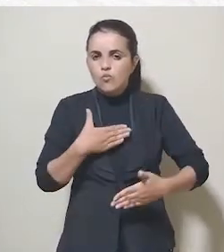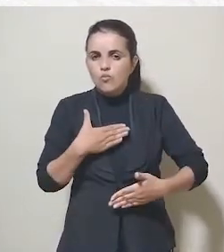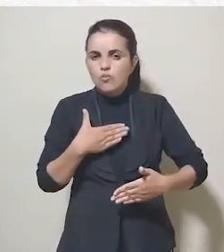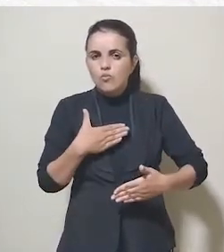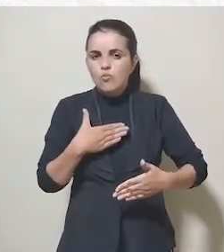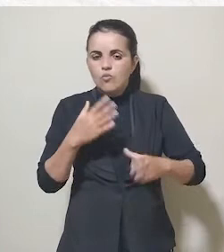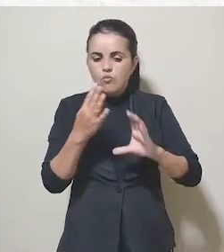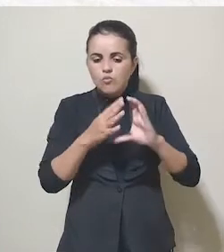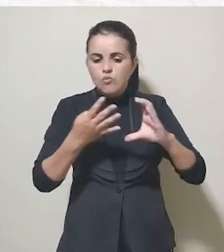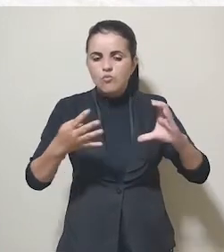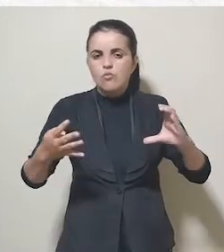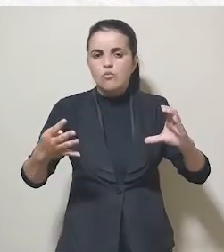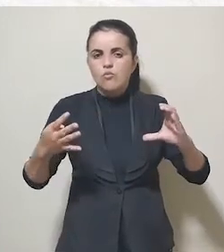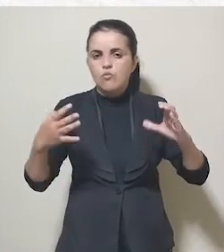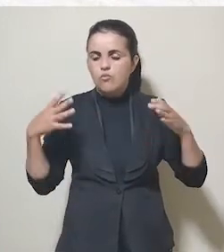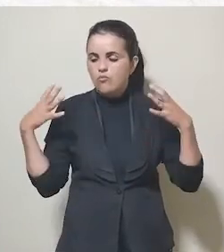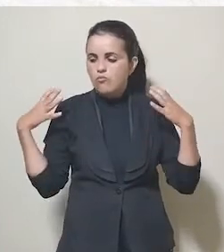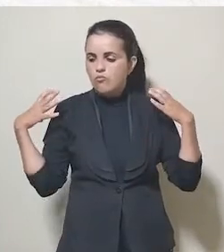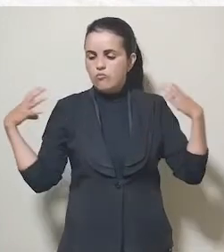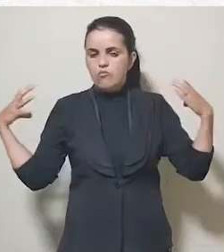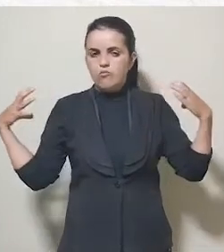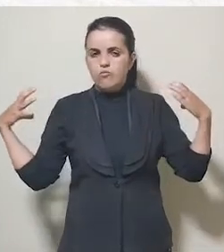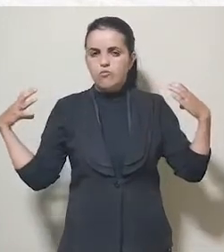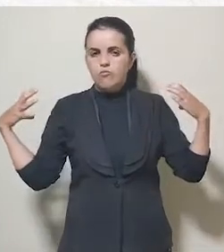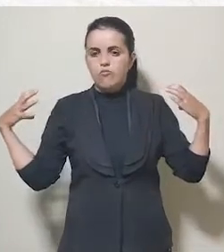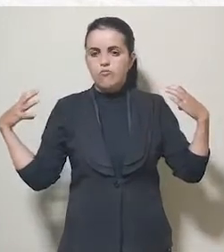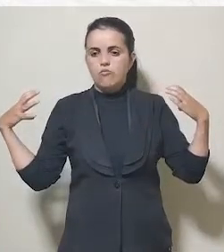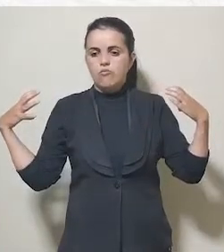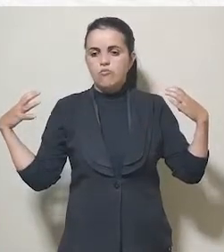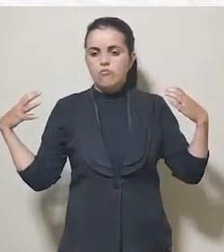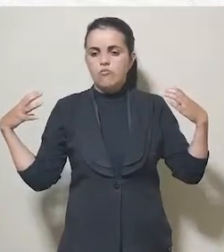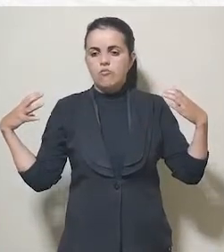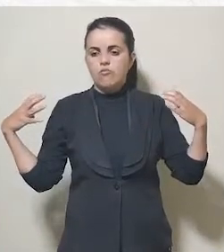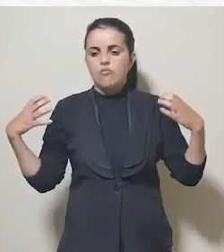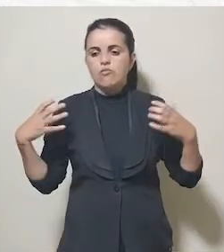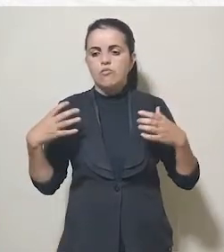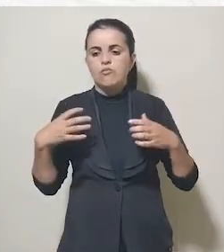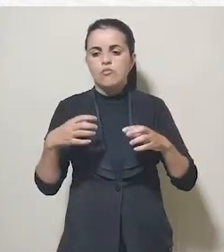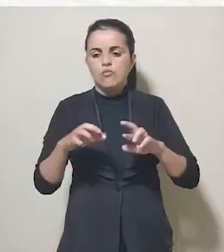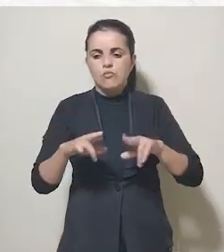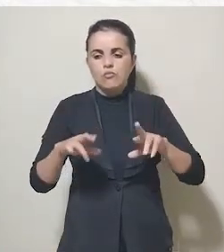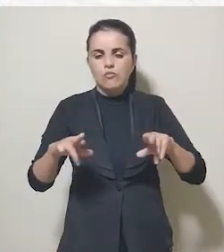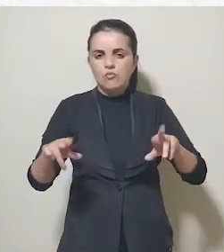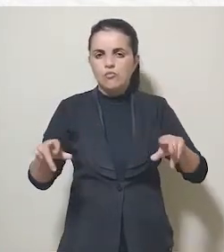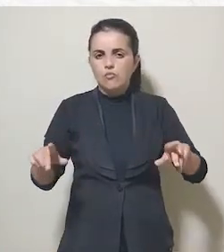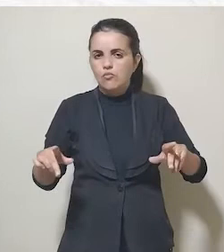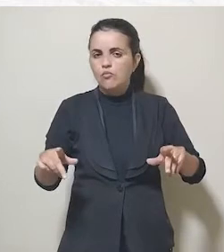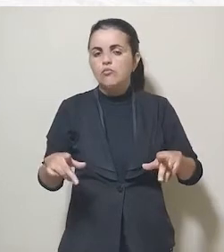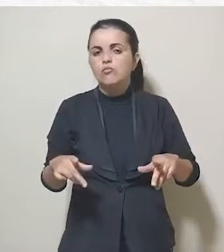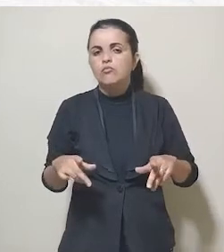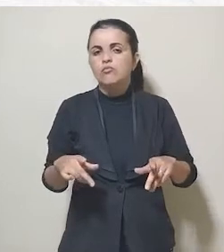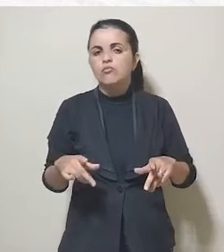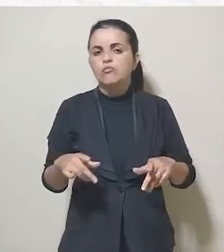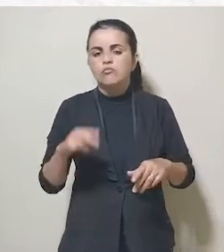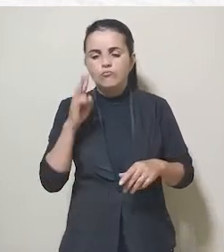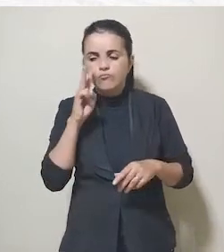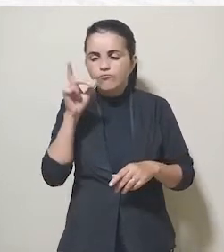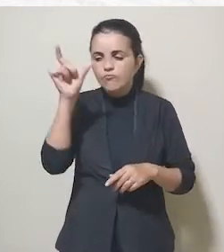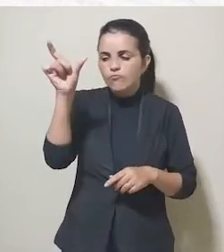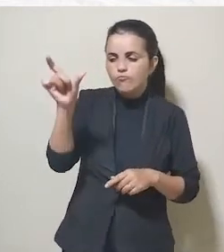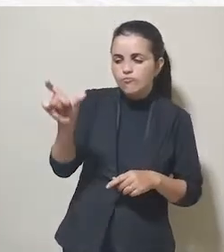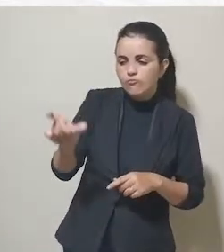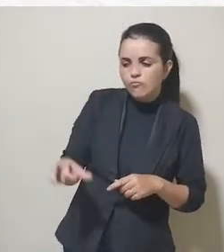dá-se o aparecimento de características sexuais secundárias. Vejam que agora não é mais as características primárias, mas sim as secundárias. Fica